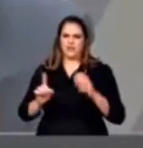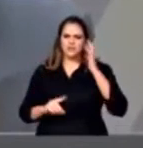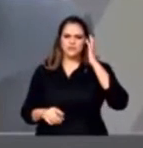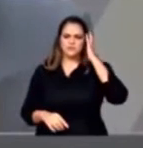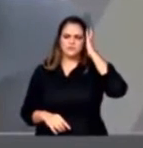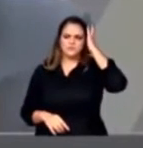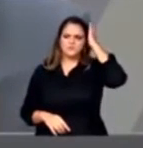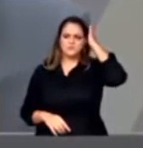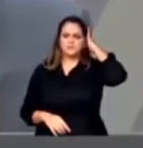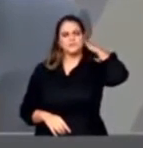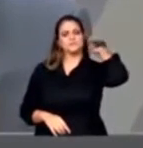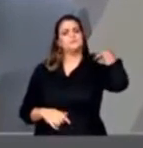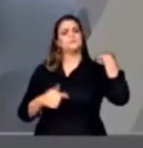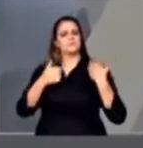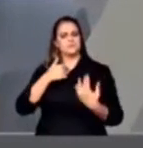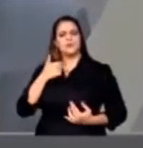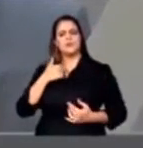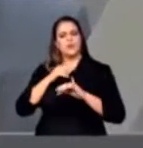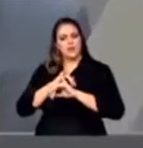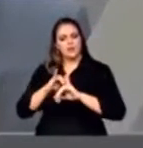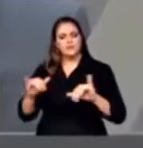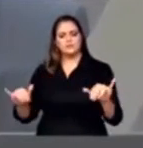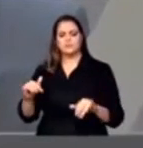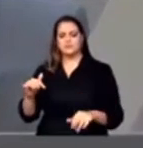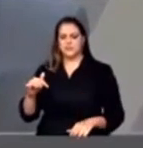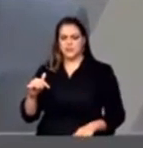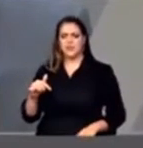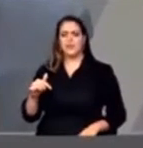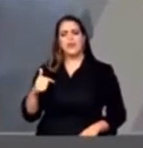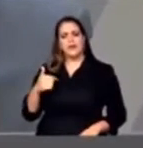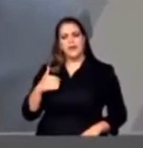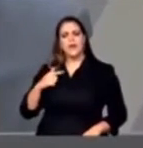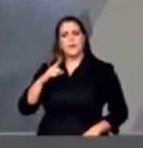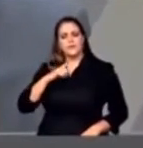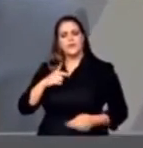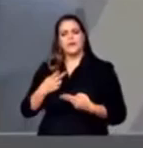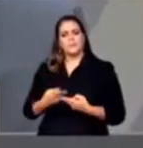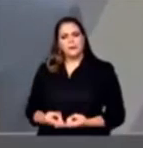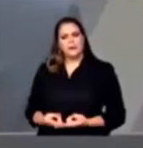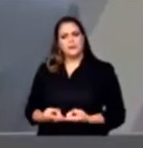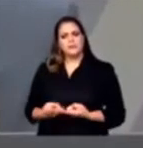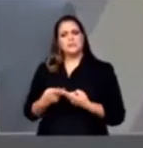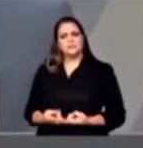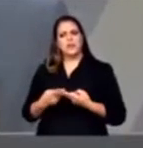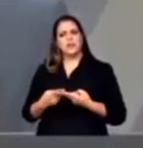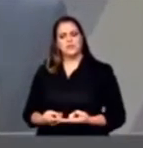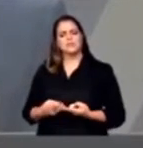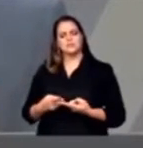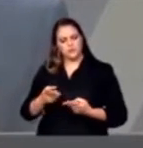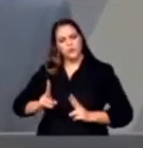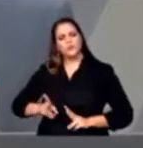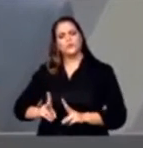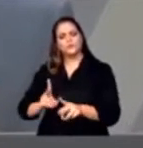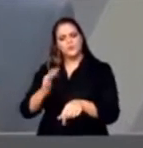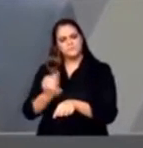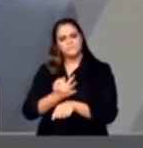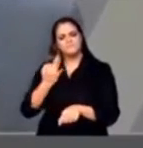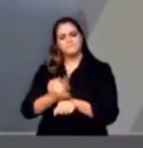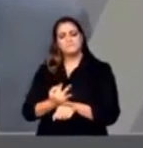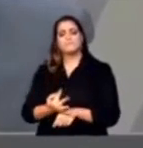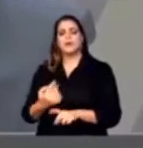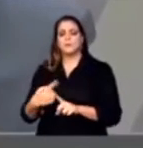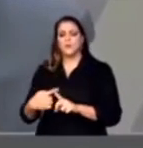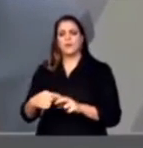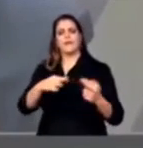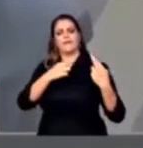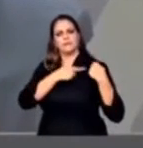Maria, uso a exaustão do dom que considero que tenho, da serenidade, do grau de responsabilidade que tenho. E assim me